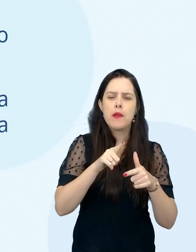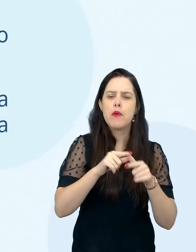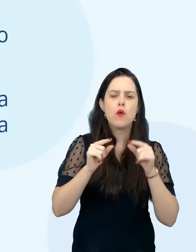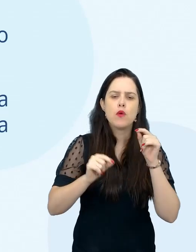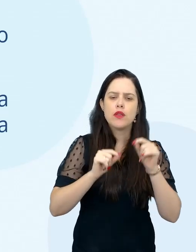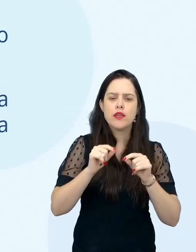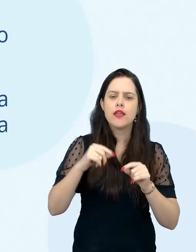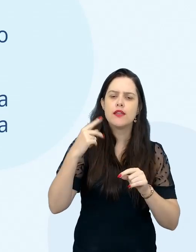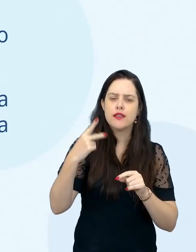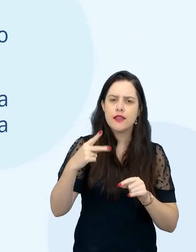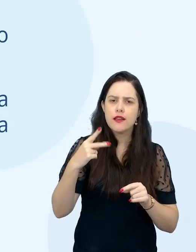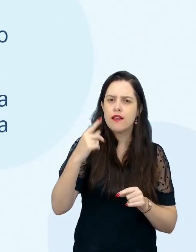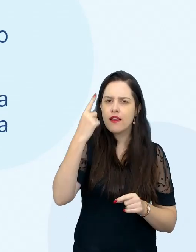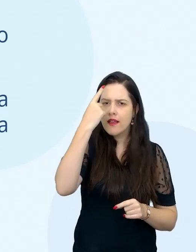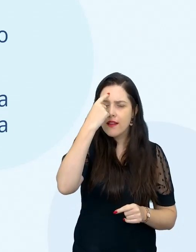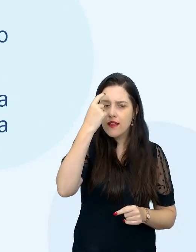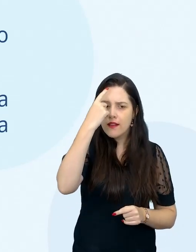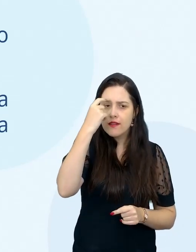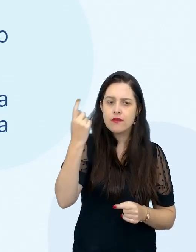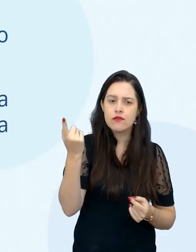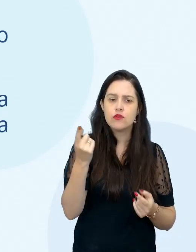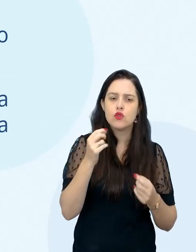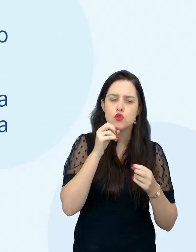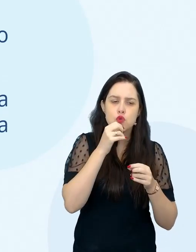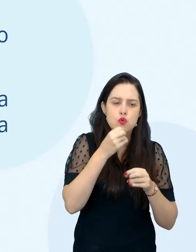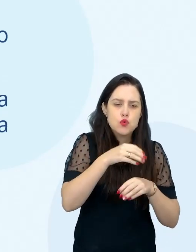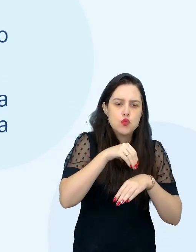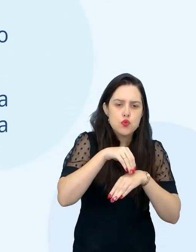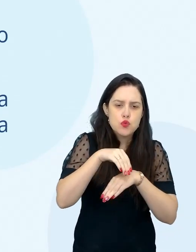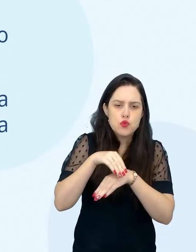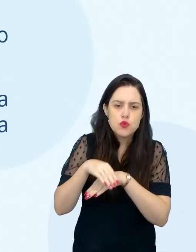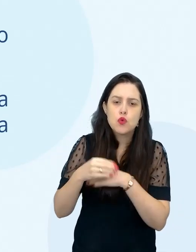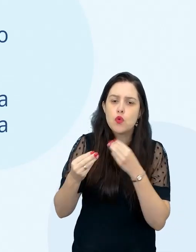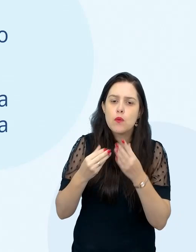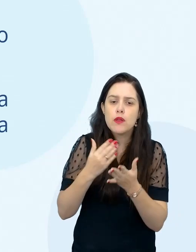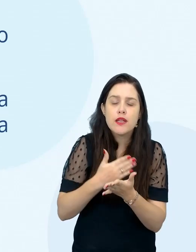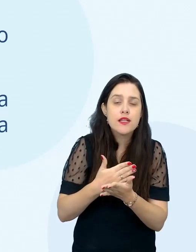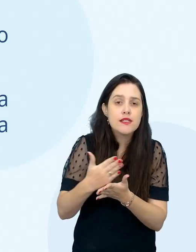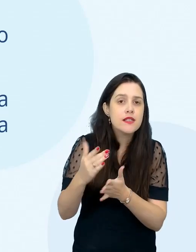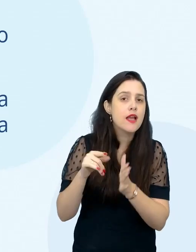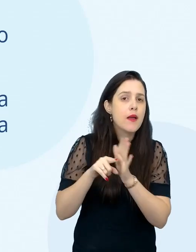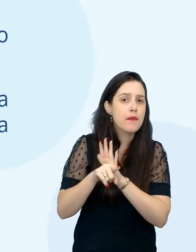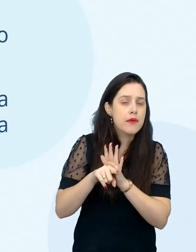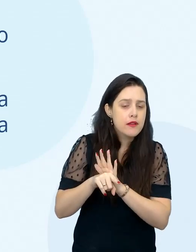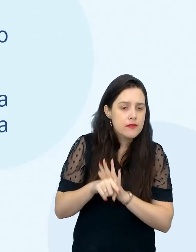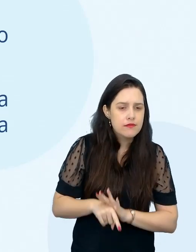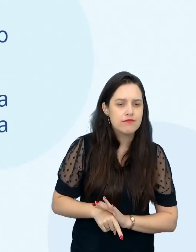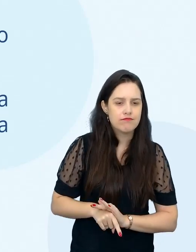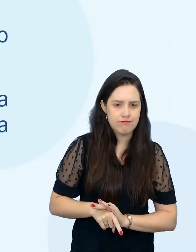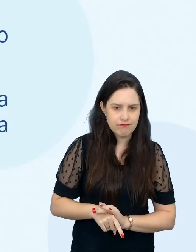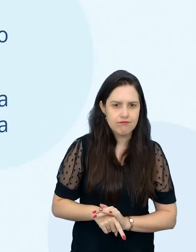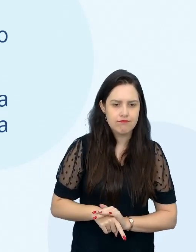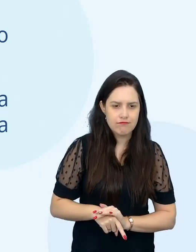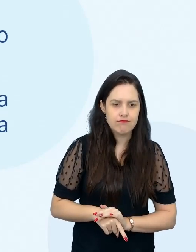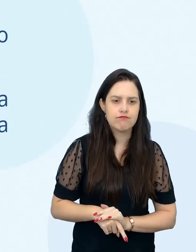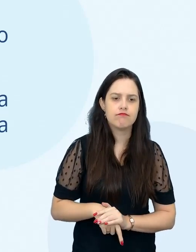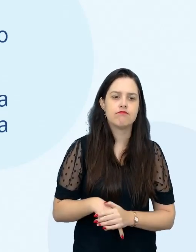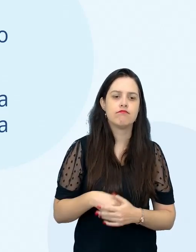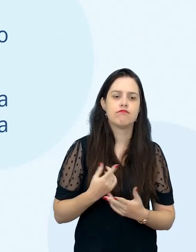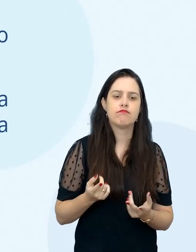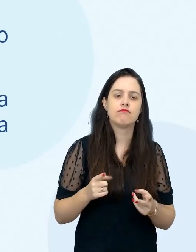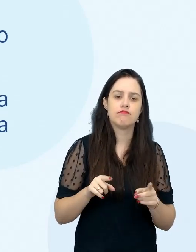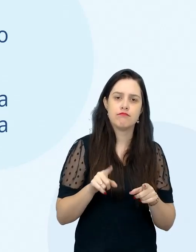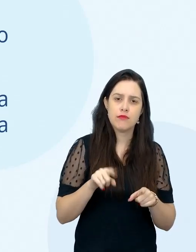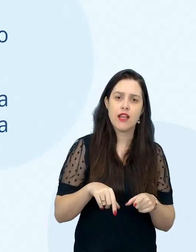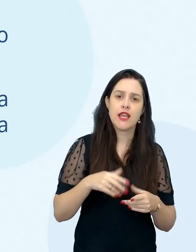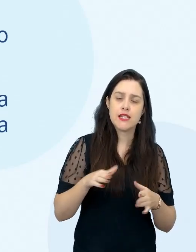super importante, para que se tenha ideias e sugestões de como iniciar a pesquisa para tentar solucionar esse problema posteriormente, certo? Então, é